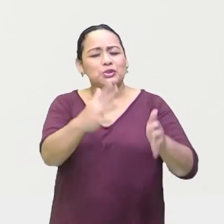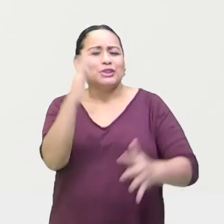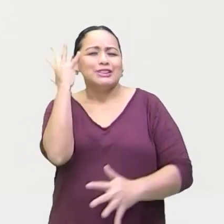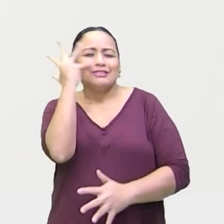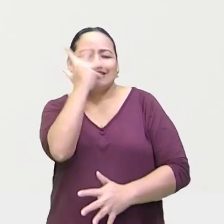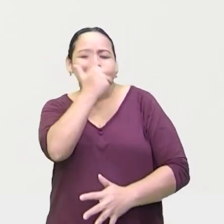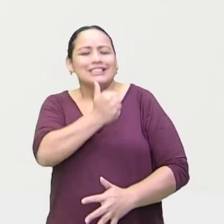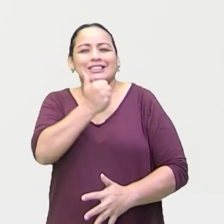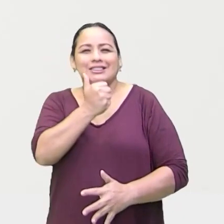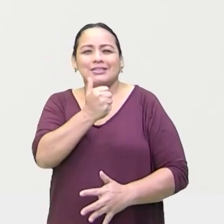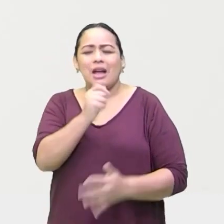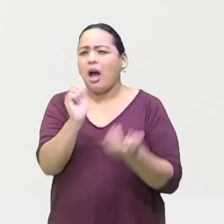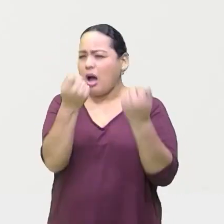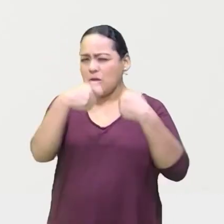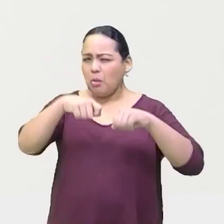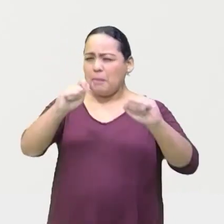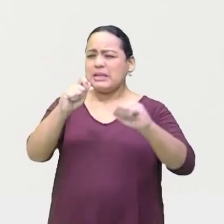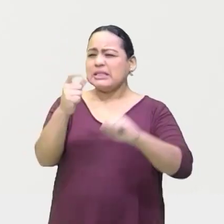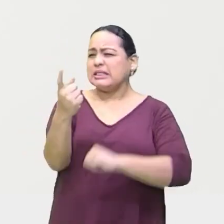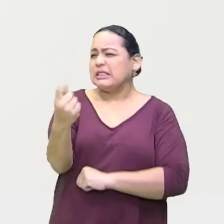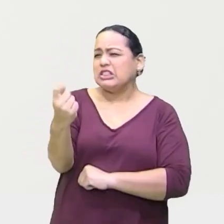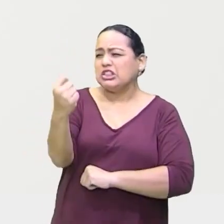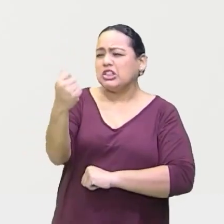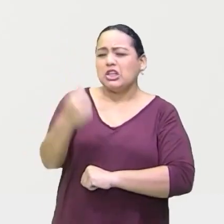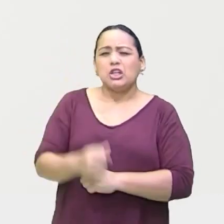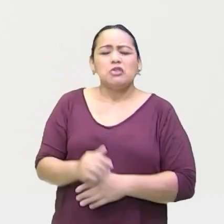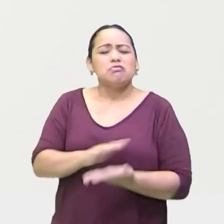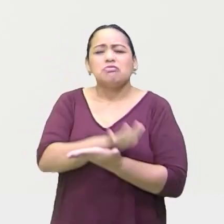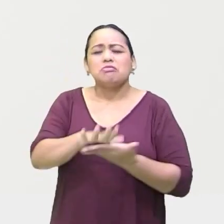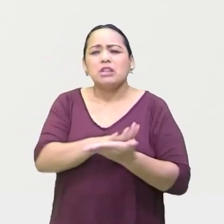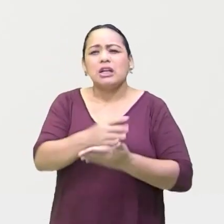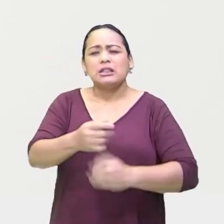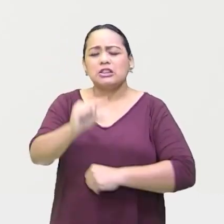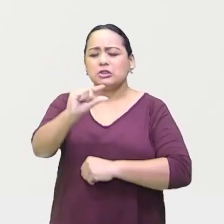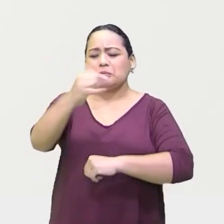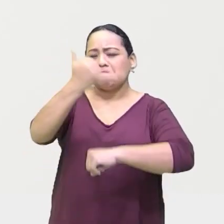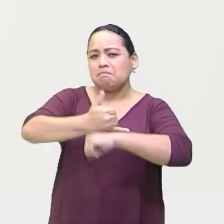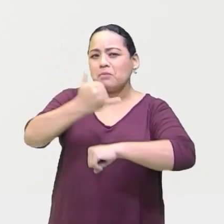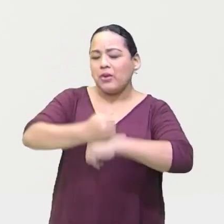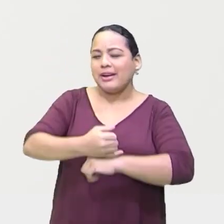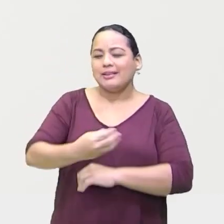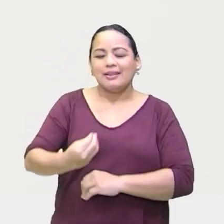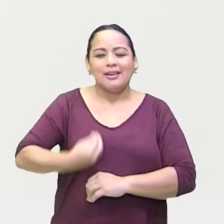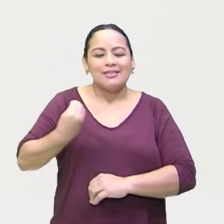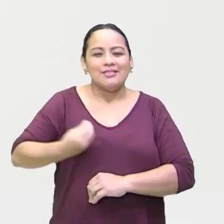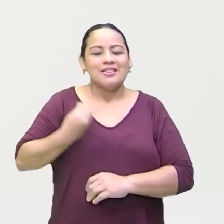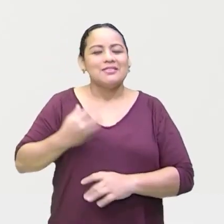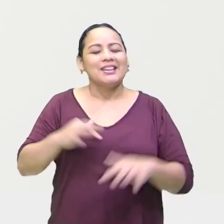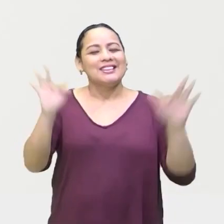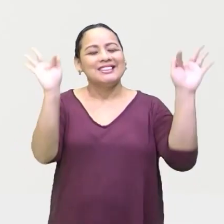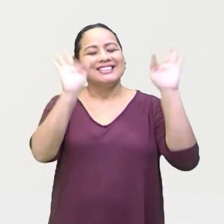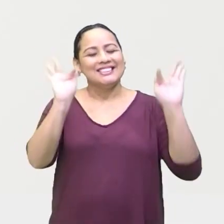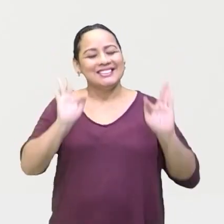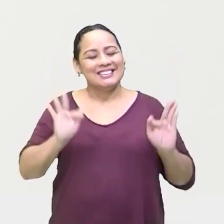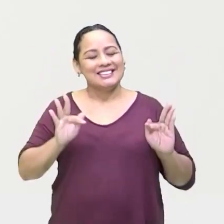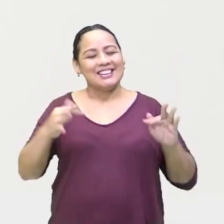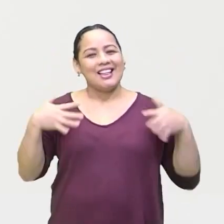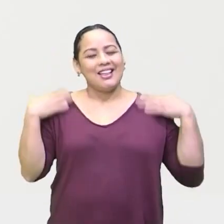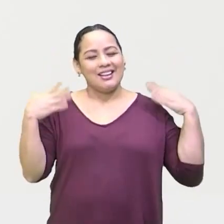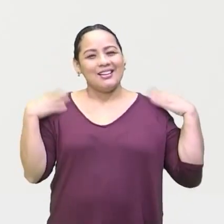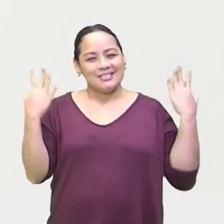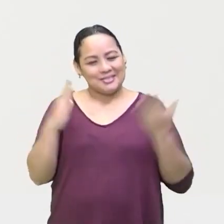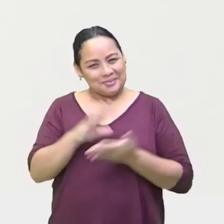lindos, eles não precisam de riquezas e de nenhuma moedinha e vivem alegres.